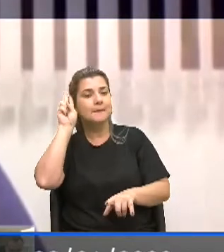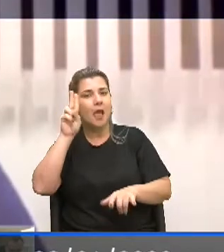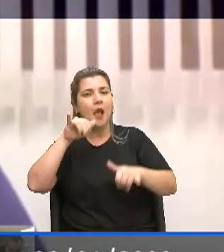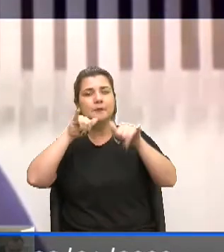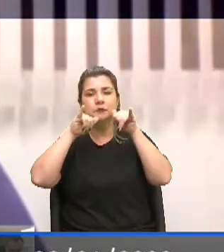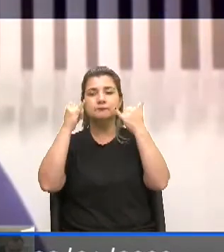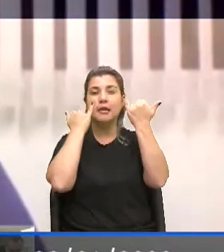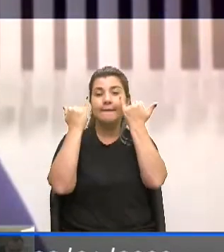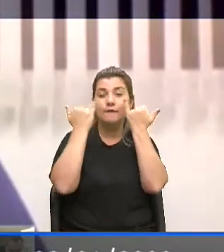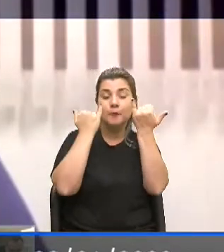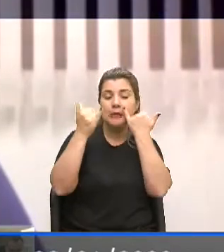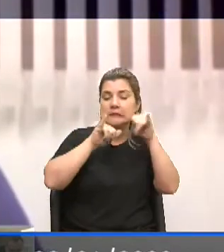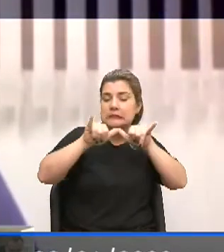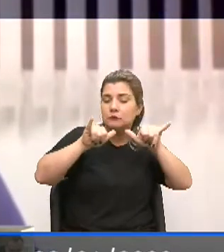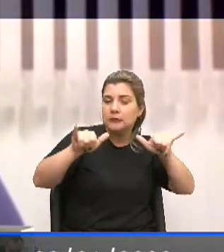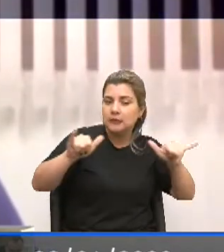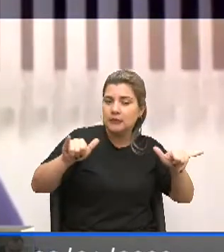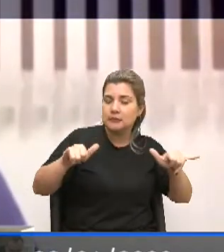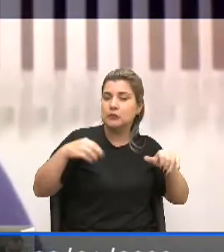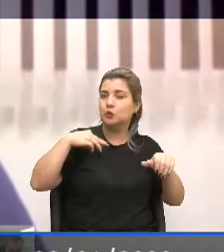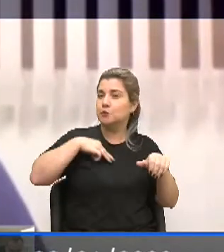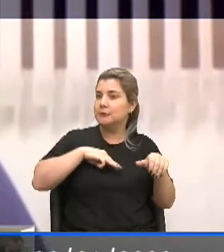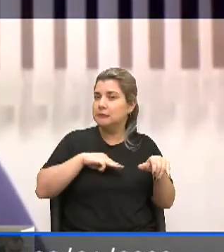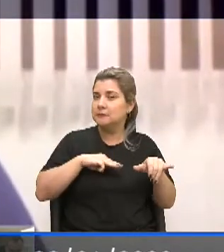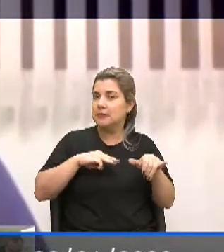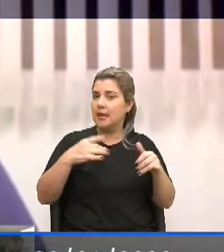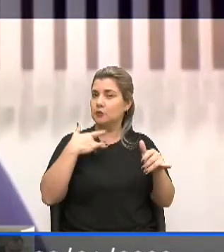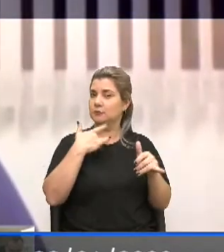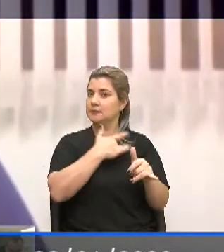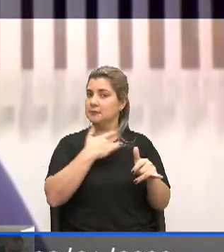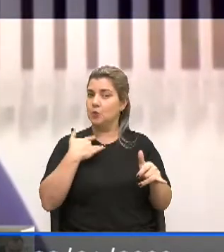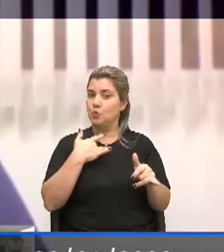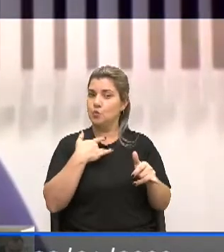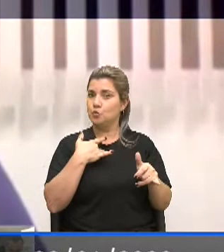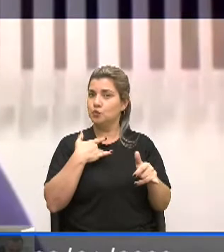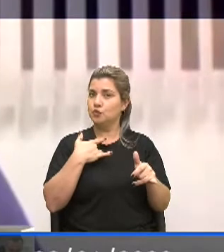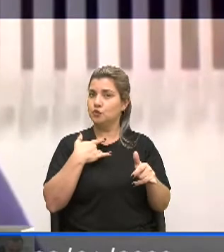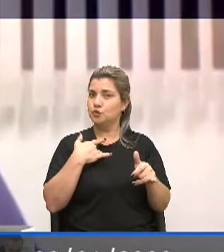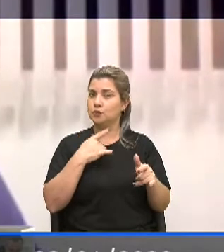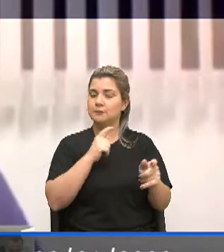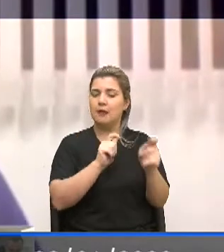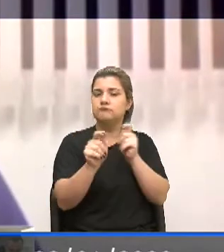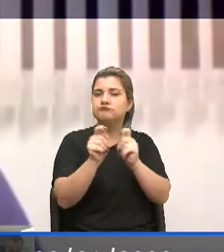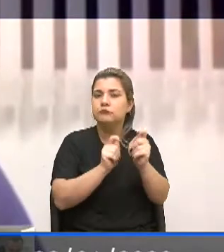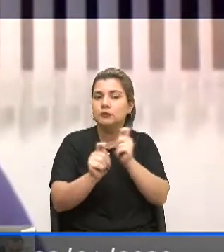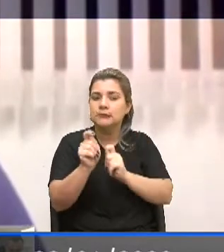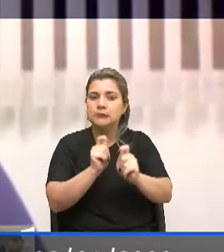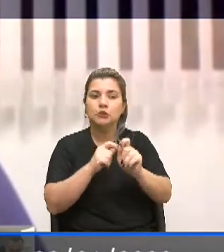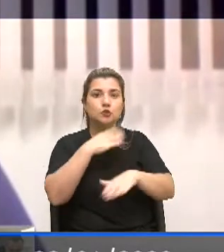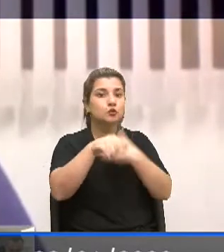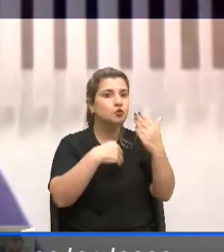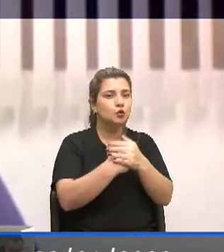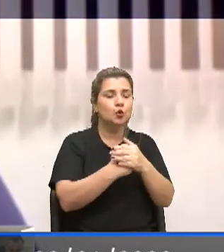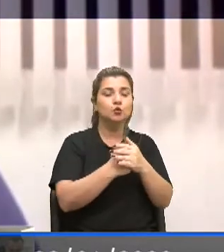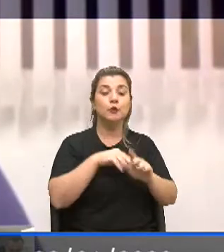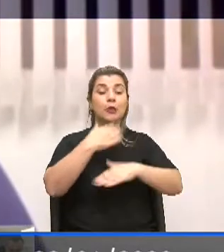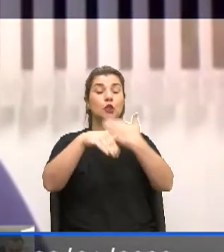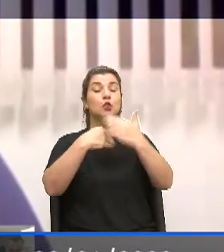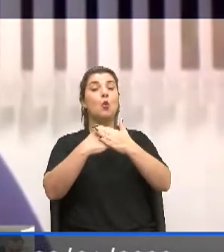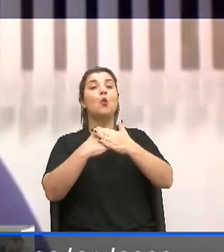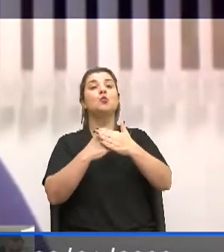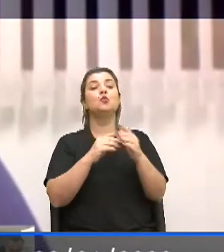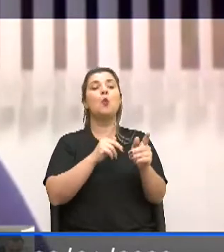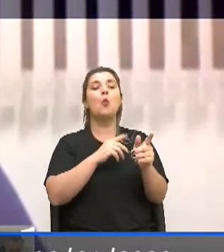do próprio Ministério da Saúde, coordena toda essa ação dentro do país, todo o processo que nós estamos